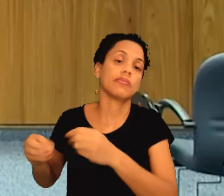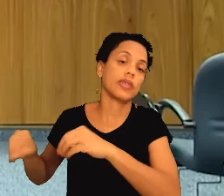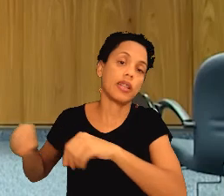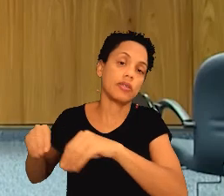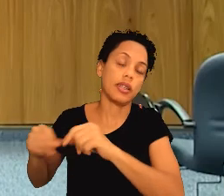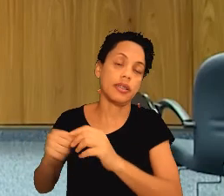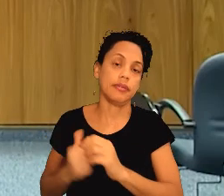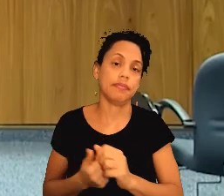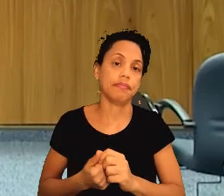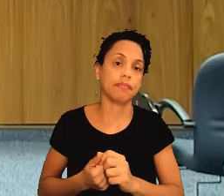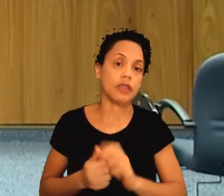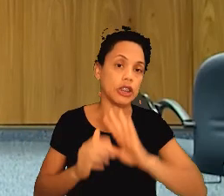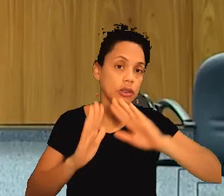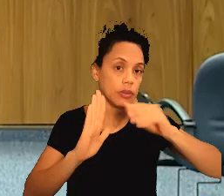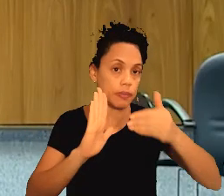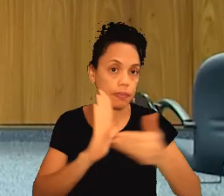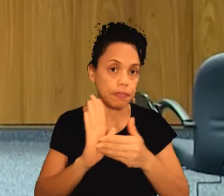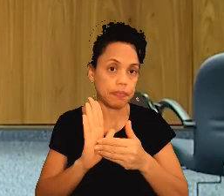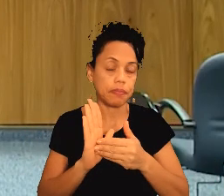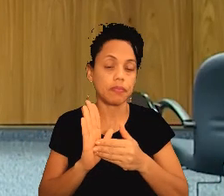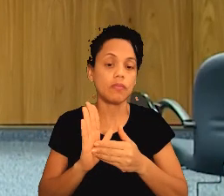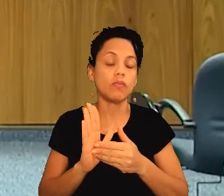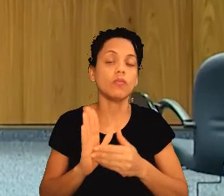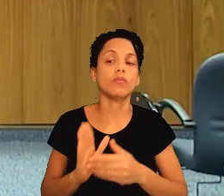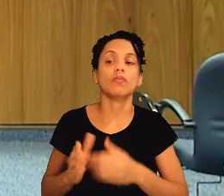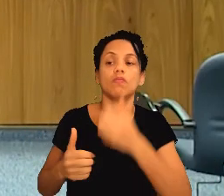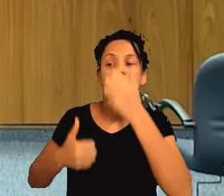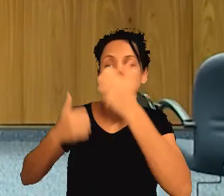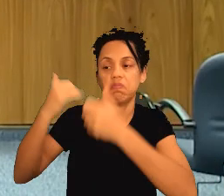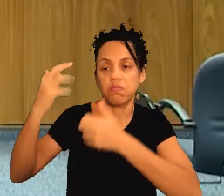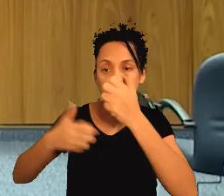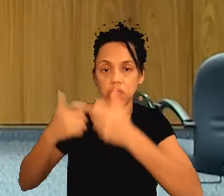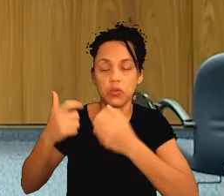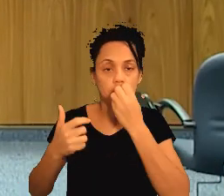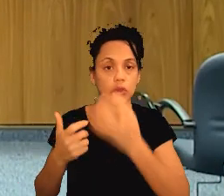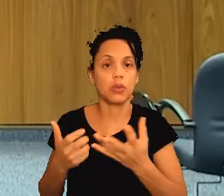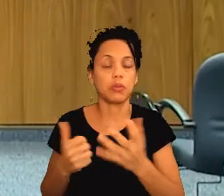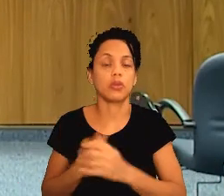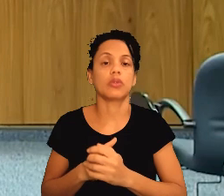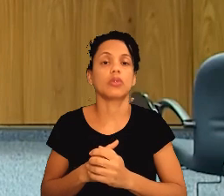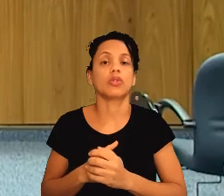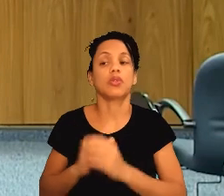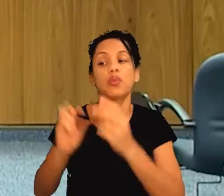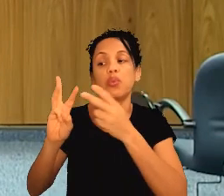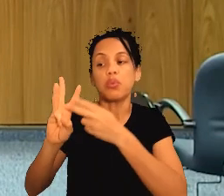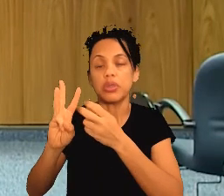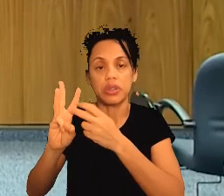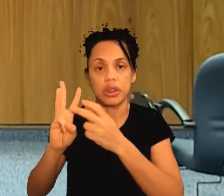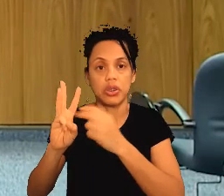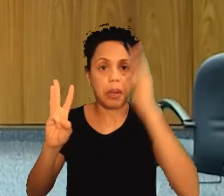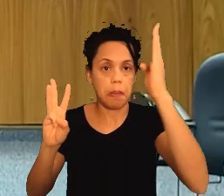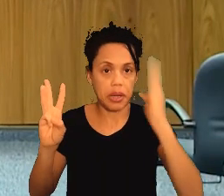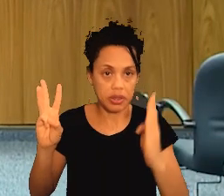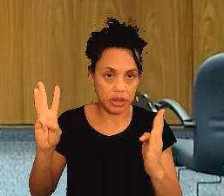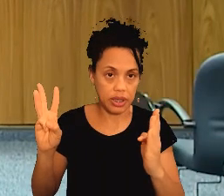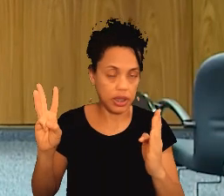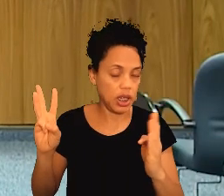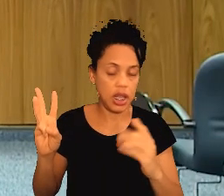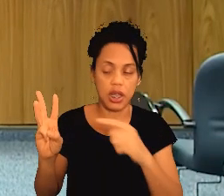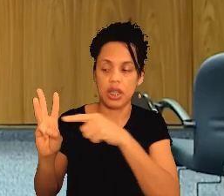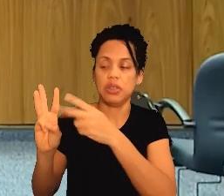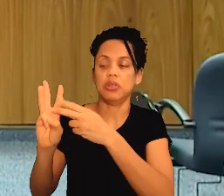né? E todos os argumentos são bons para desqualificar que os índios não são brasileiros, são paraguaios,